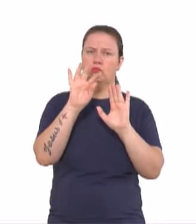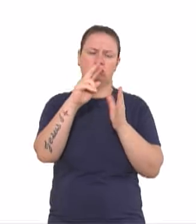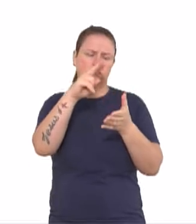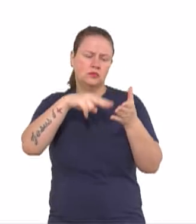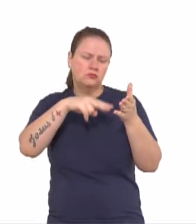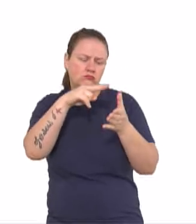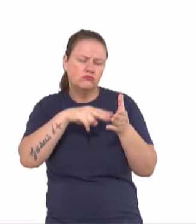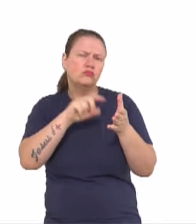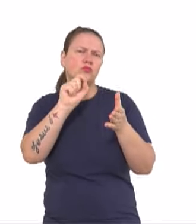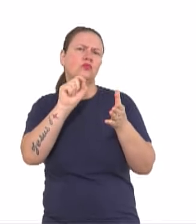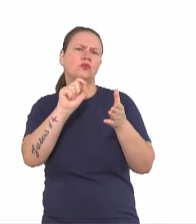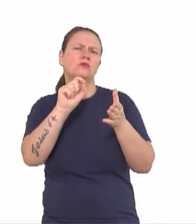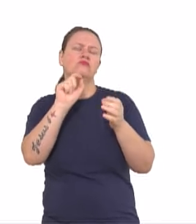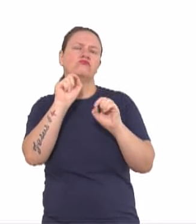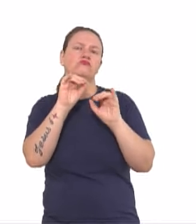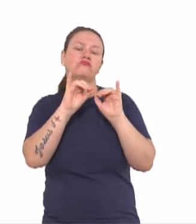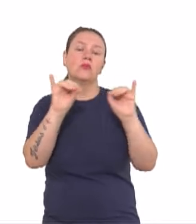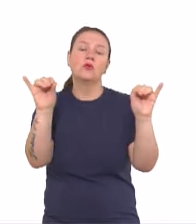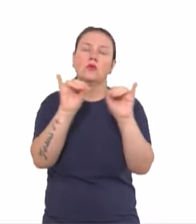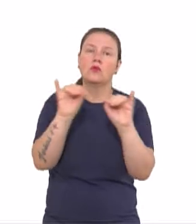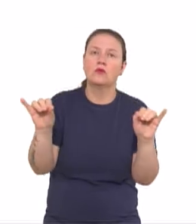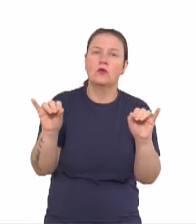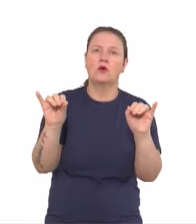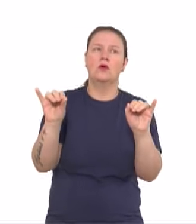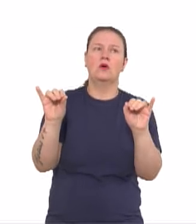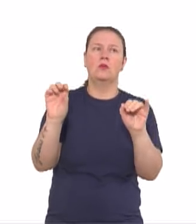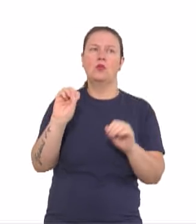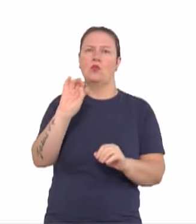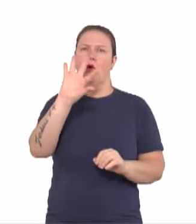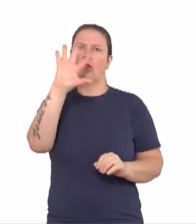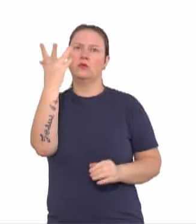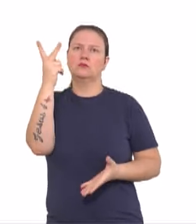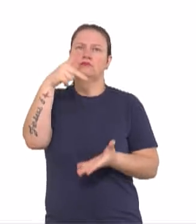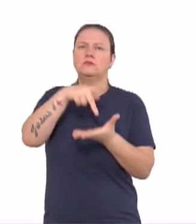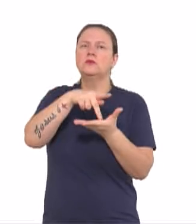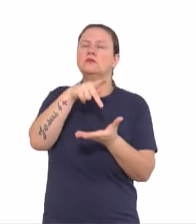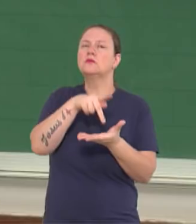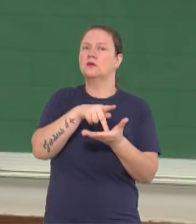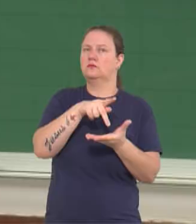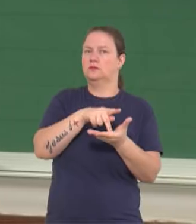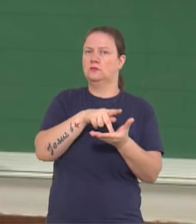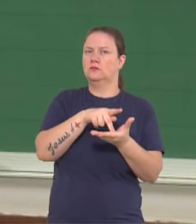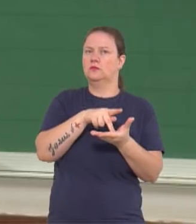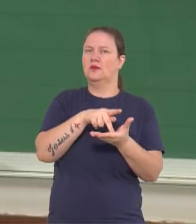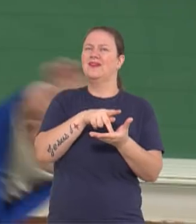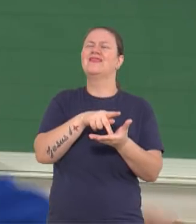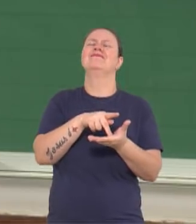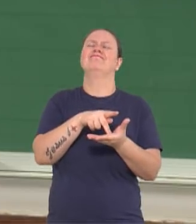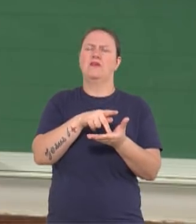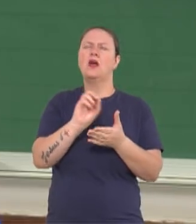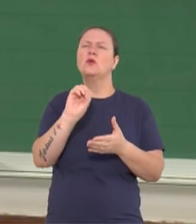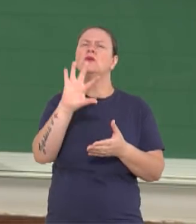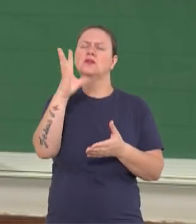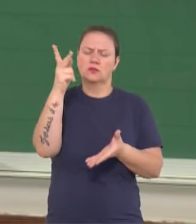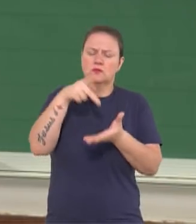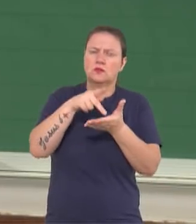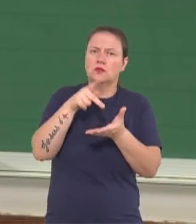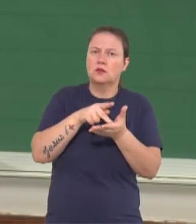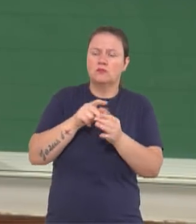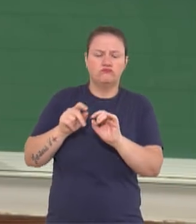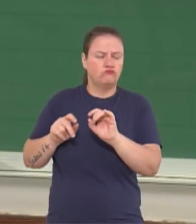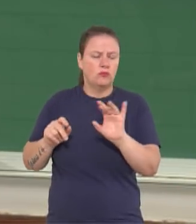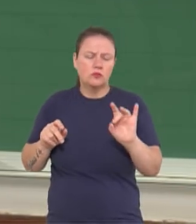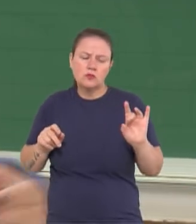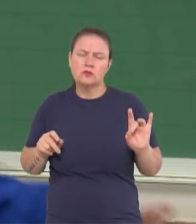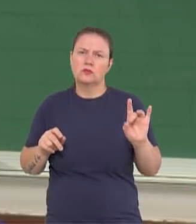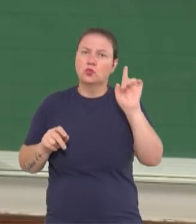o texto, é uma notícia porque informa ao leitor um acontecimento real, um fato que realmente aconteceu no dia a dia.